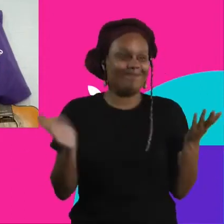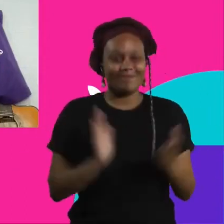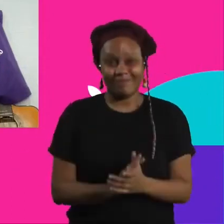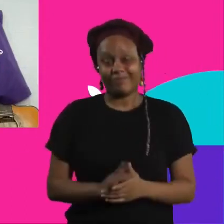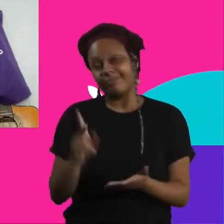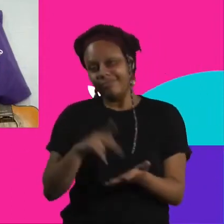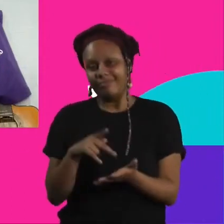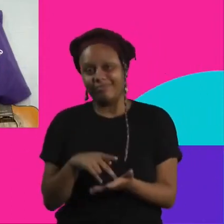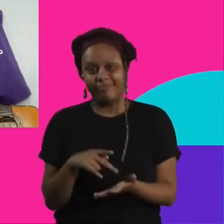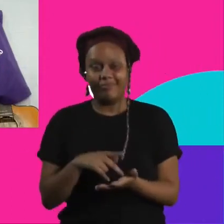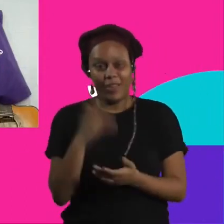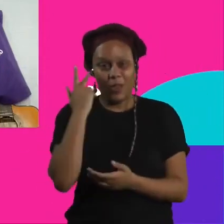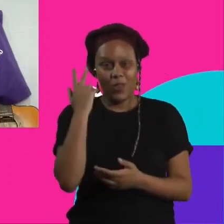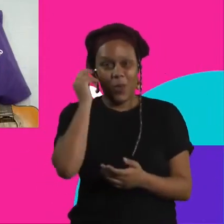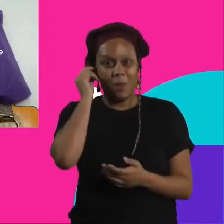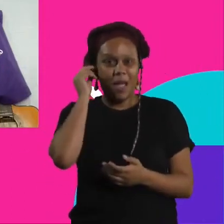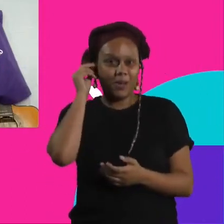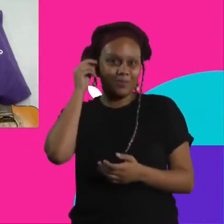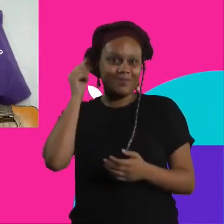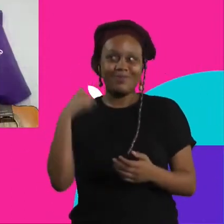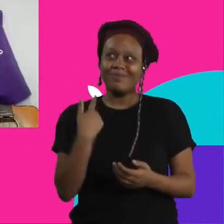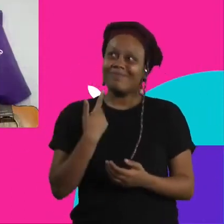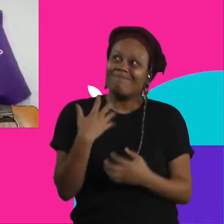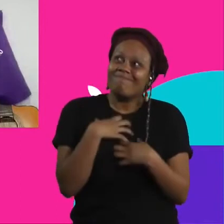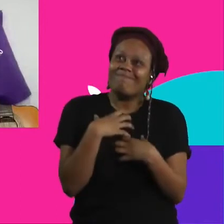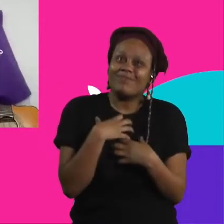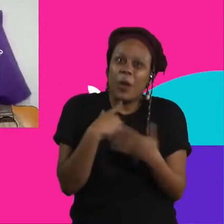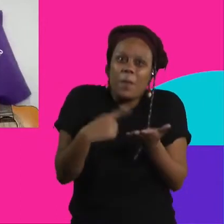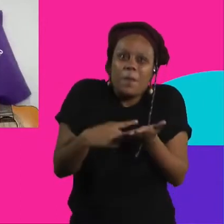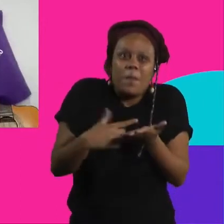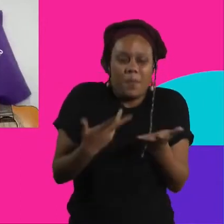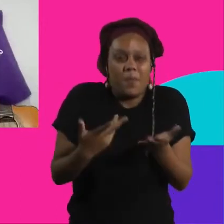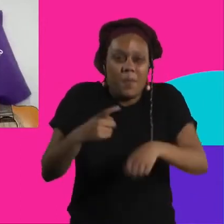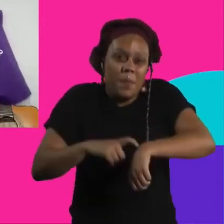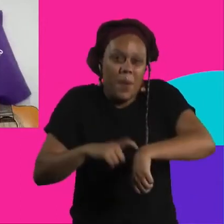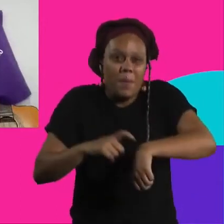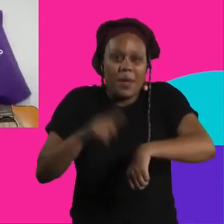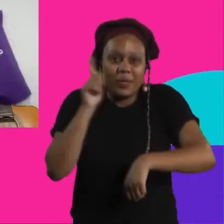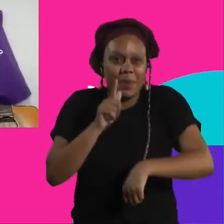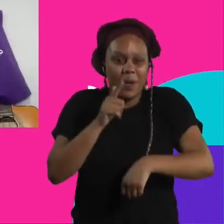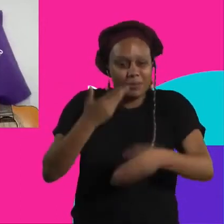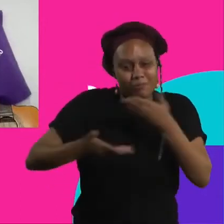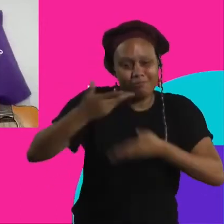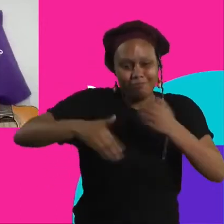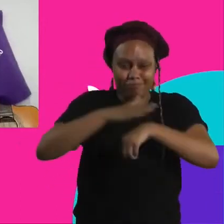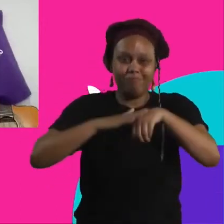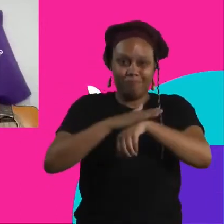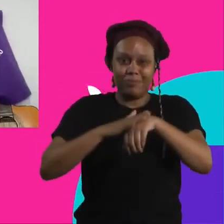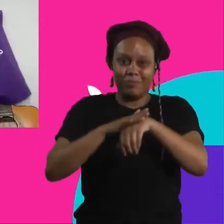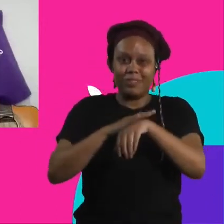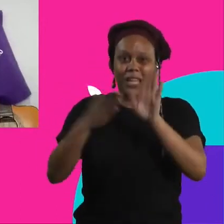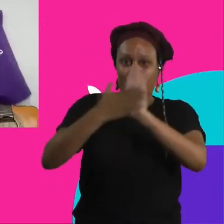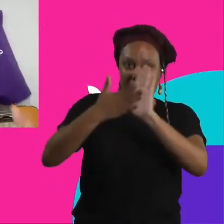né? E eu tava tentando achar a hora certa, senti que a hora era essa, né, para que a gente trouxesse essa pauta, essa pergunta.